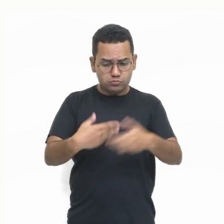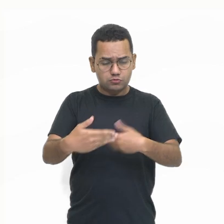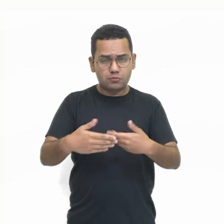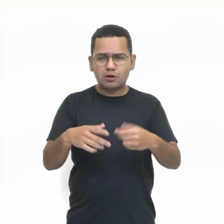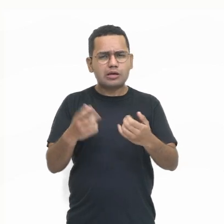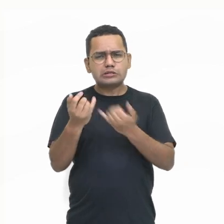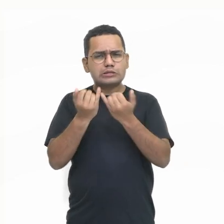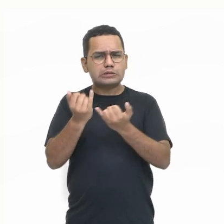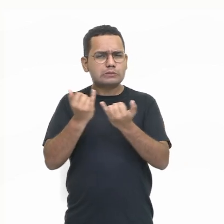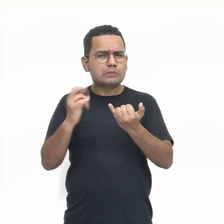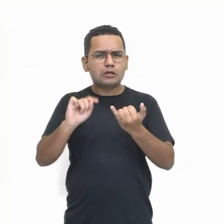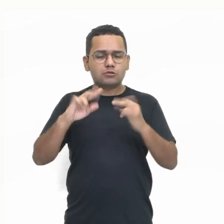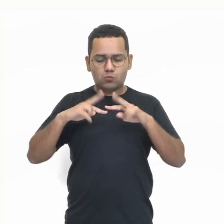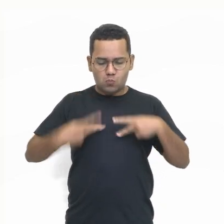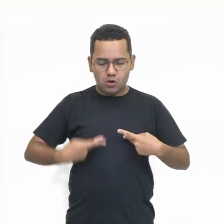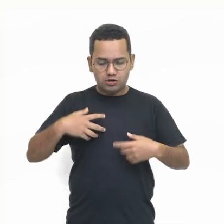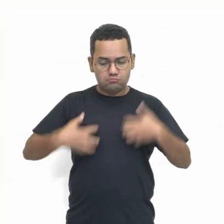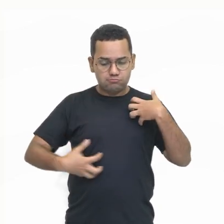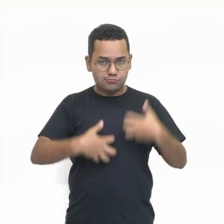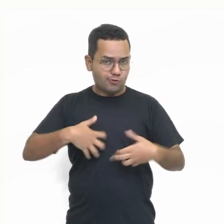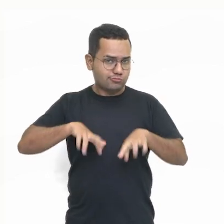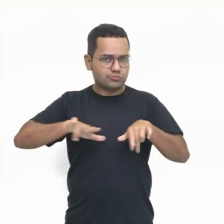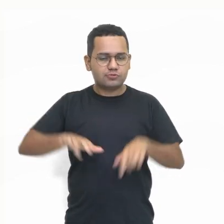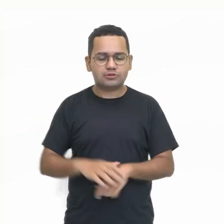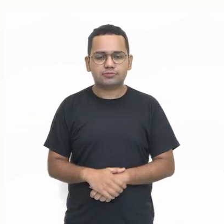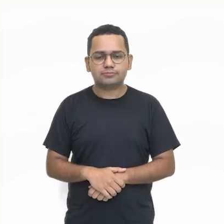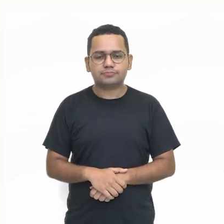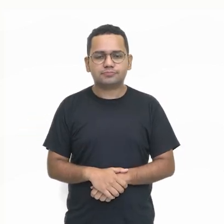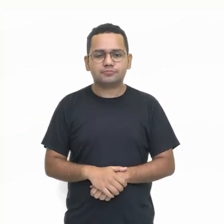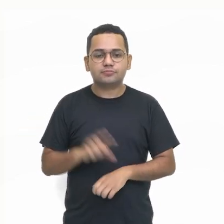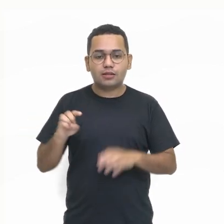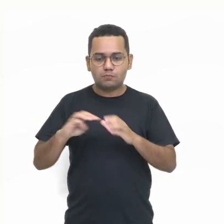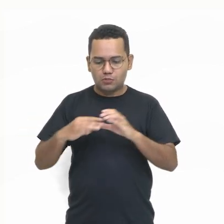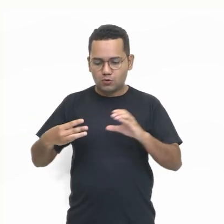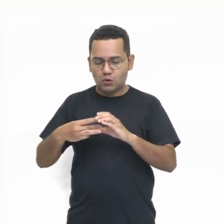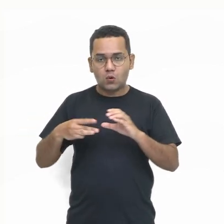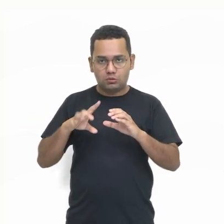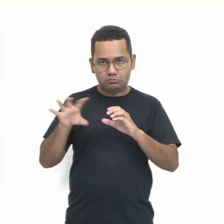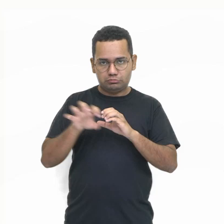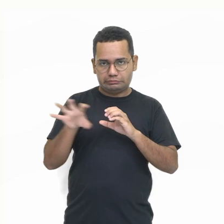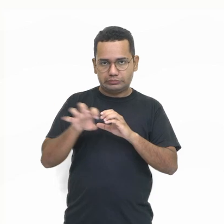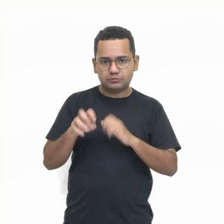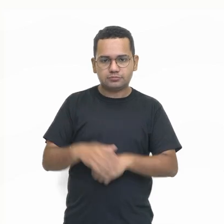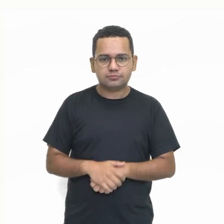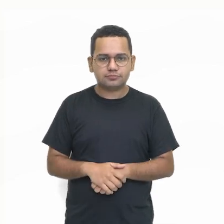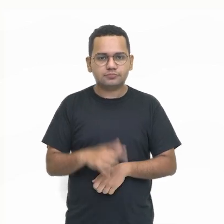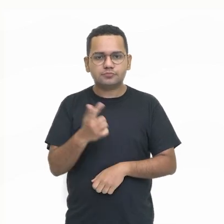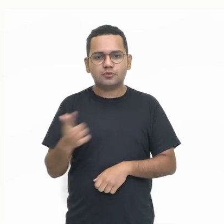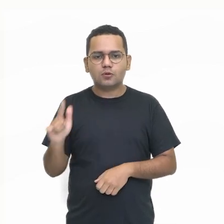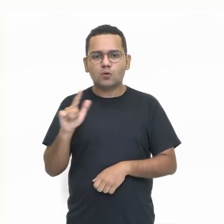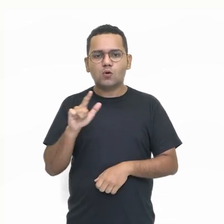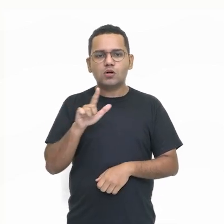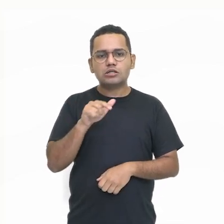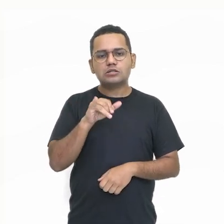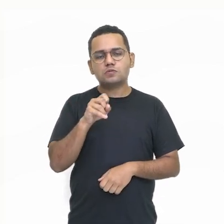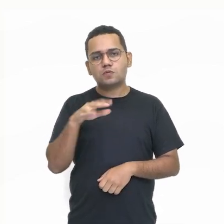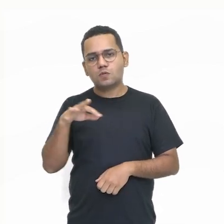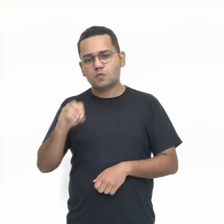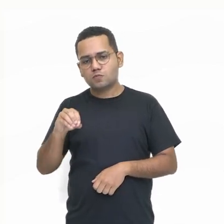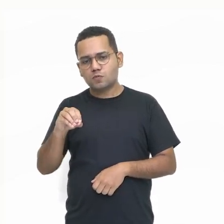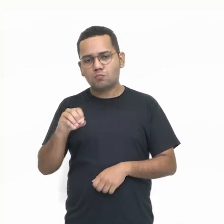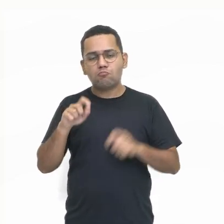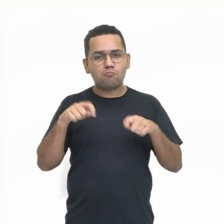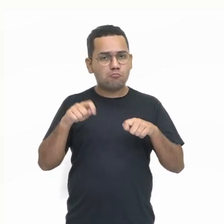corpo. Então, nós temos a mitocôndria responsável pela respiração celular, nós temos lisossomos responsáveis